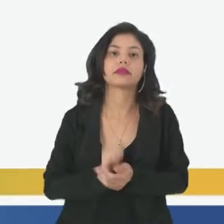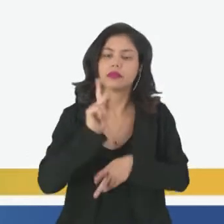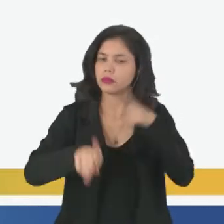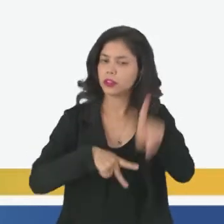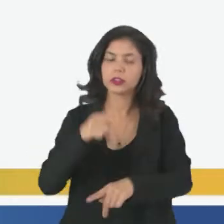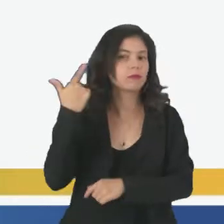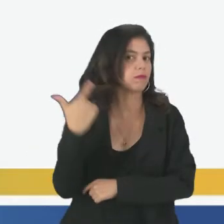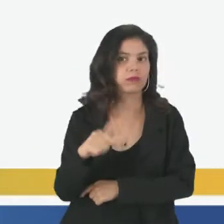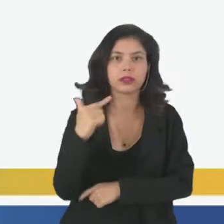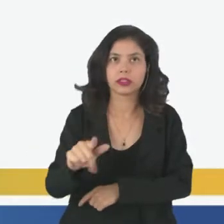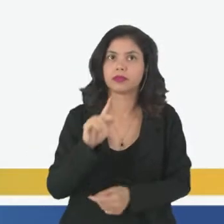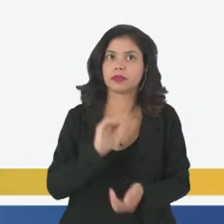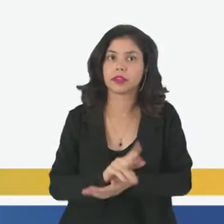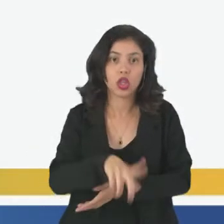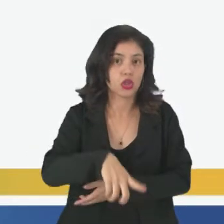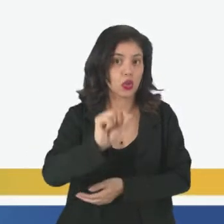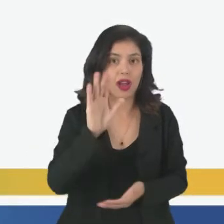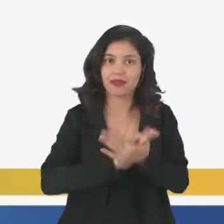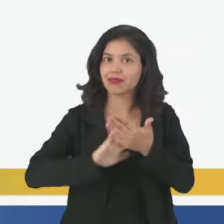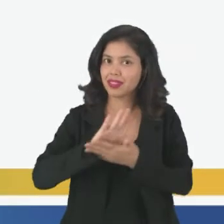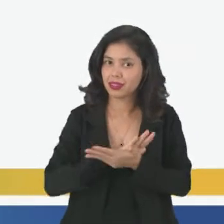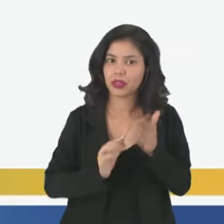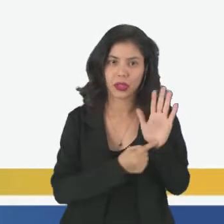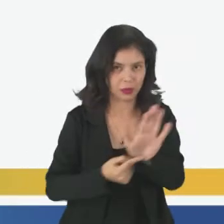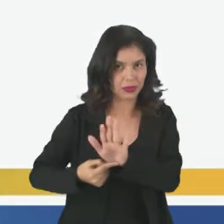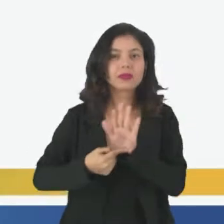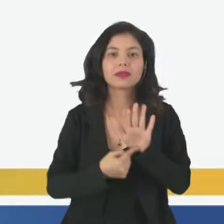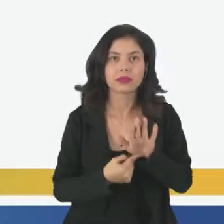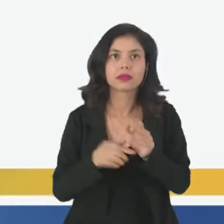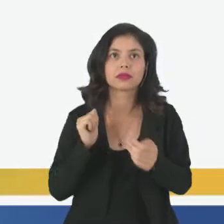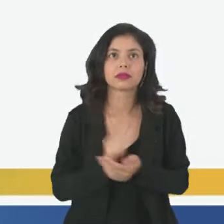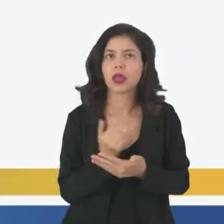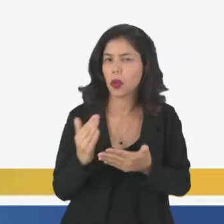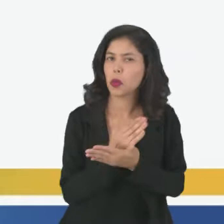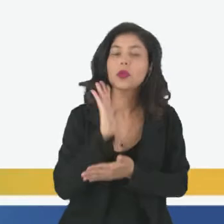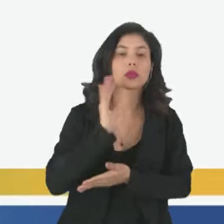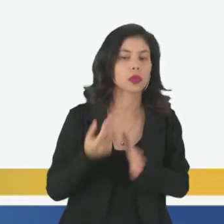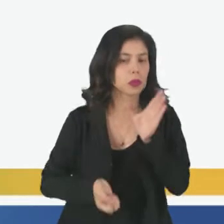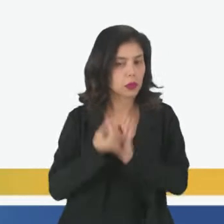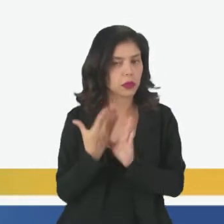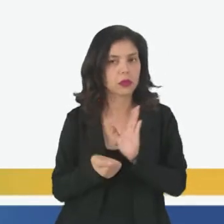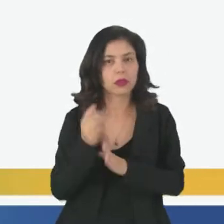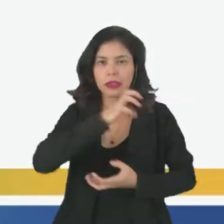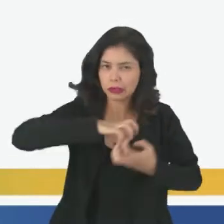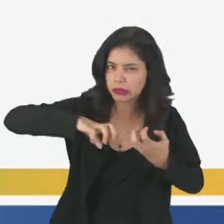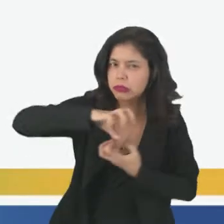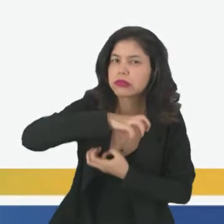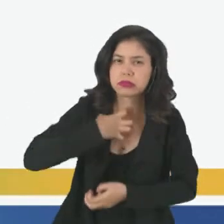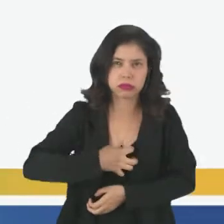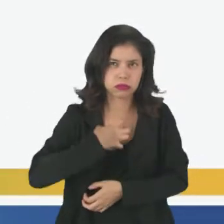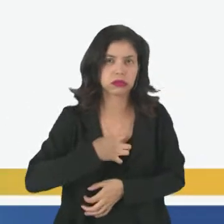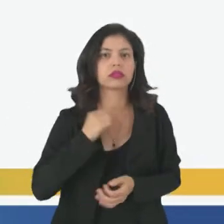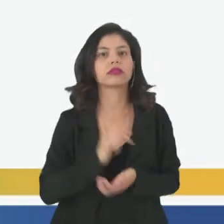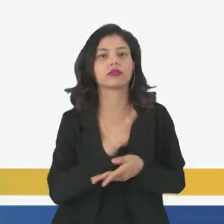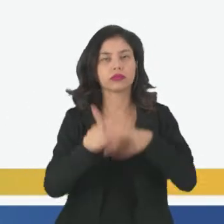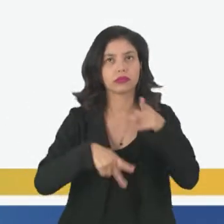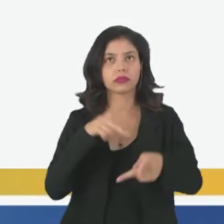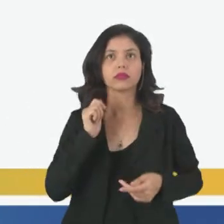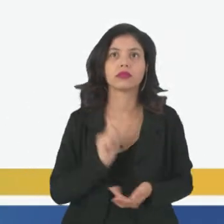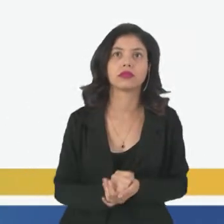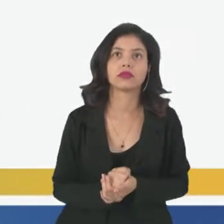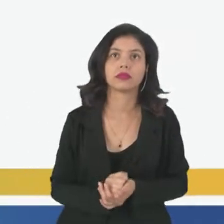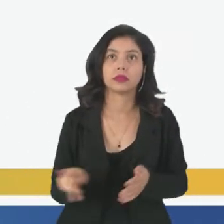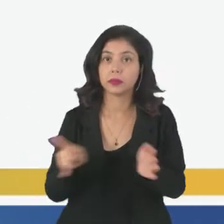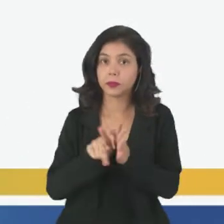não tinha autonomia de escolha desses representantes. Então, algo que já gerou uma certa revolta na população. Continuando.